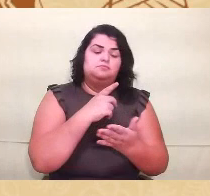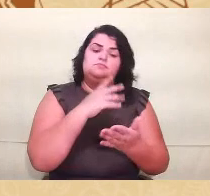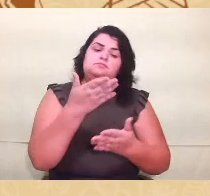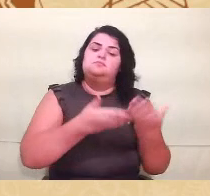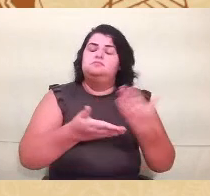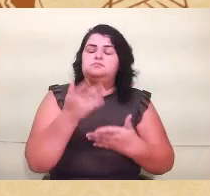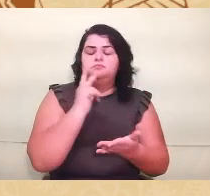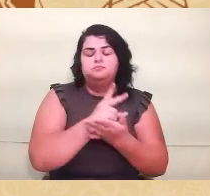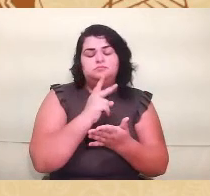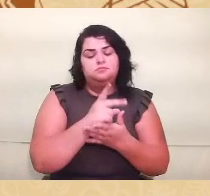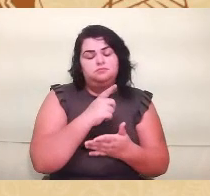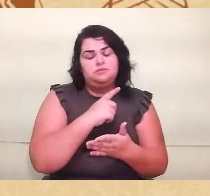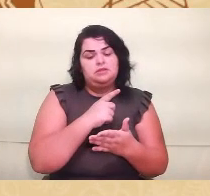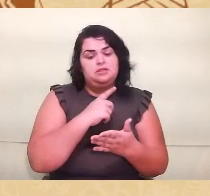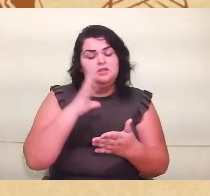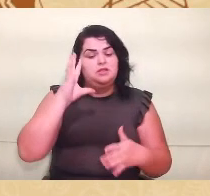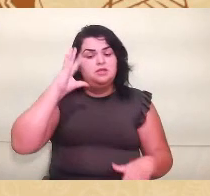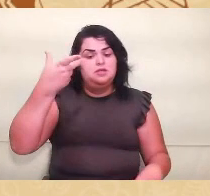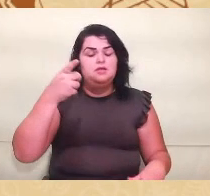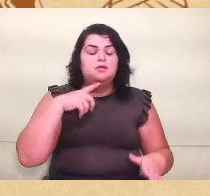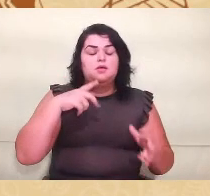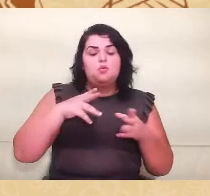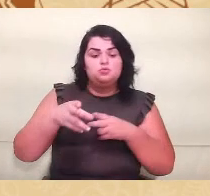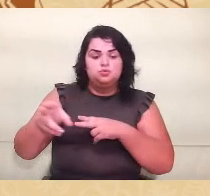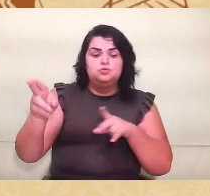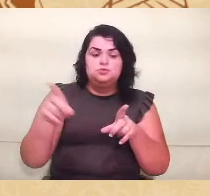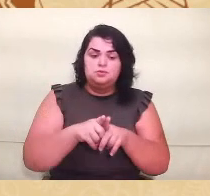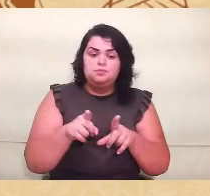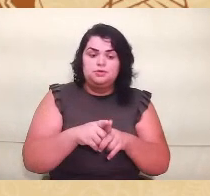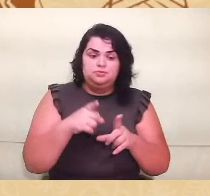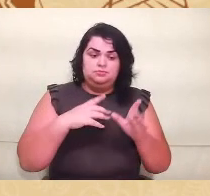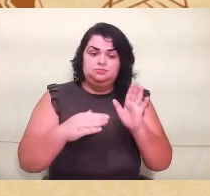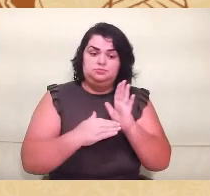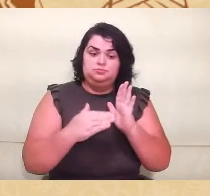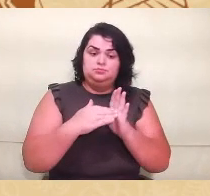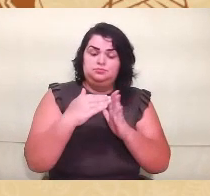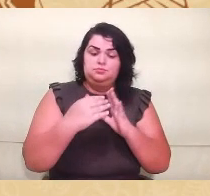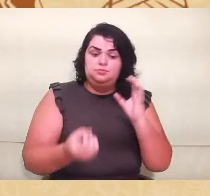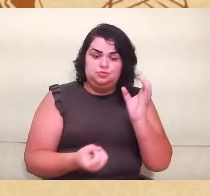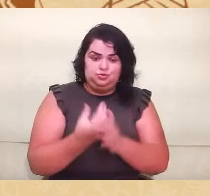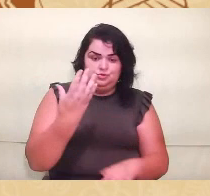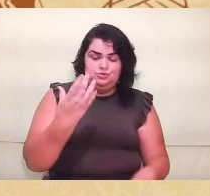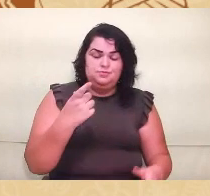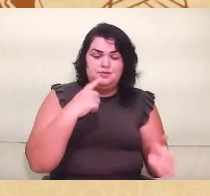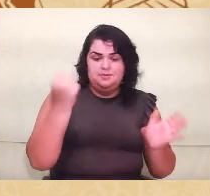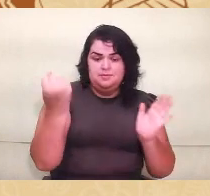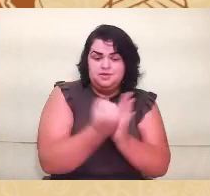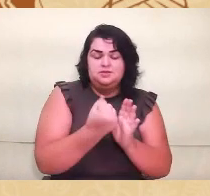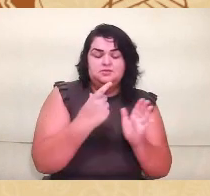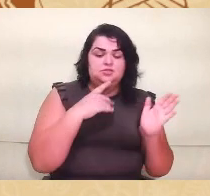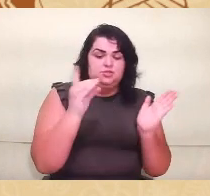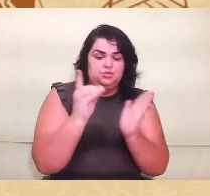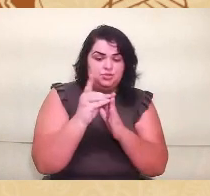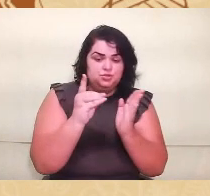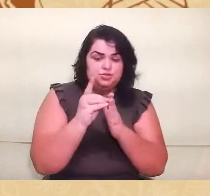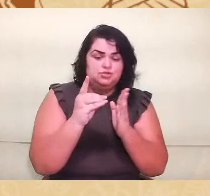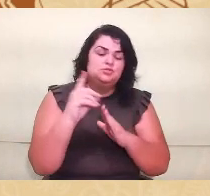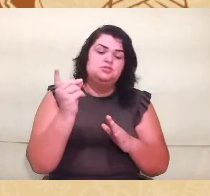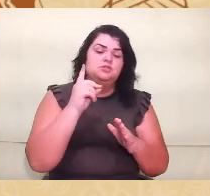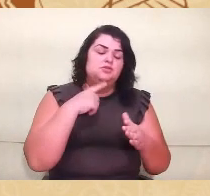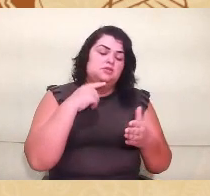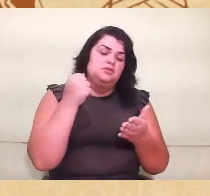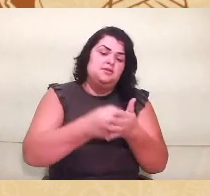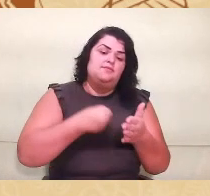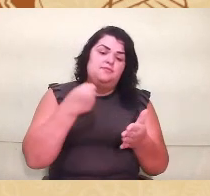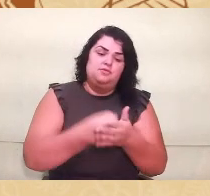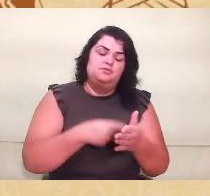improdutivas para torná-las continuando produtivas. Mas demarcação de terra indígena não é reforma agrária. A